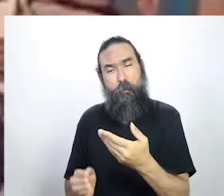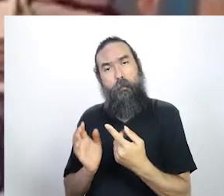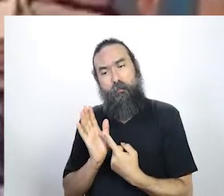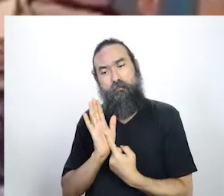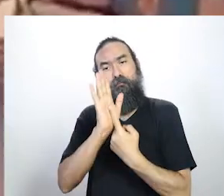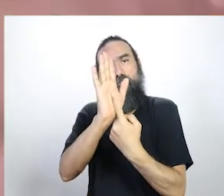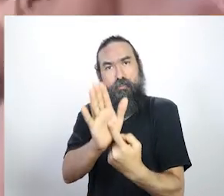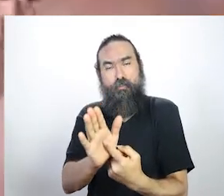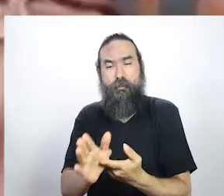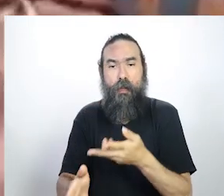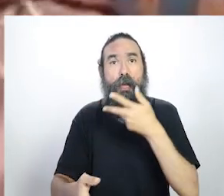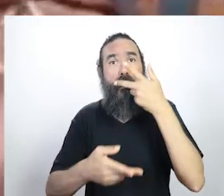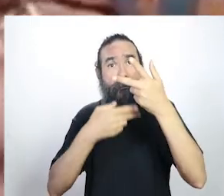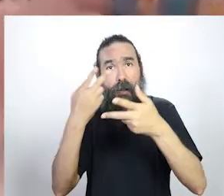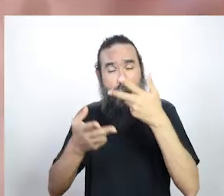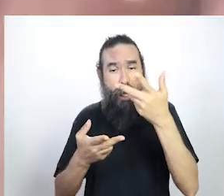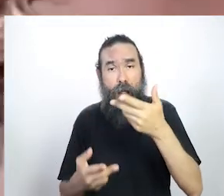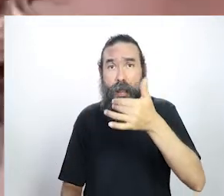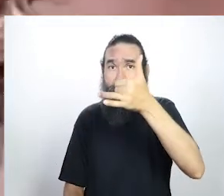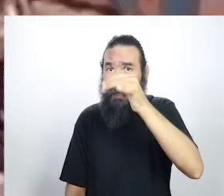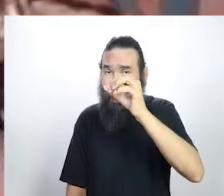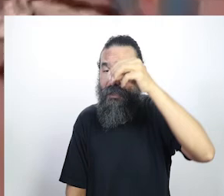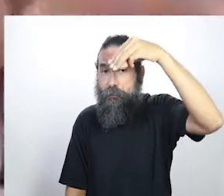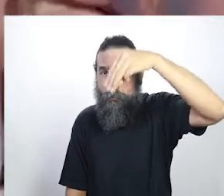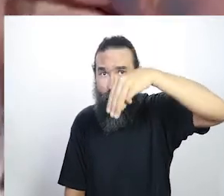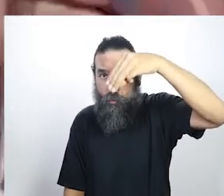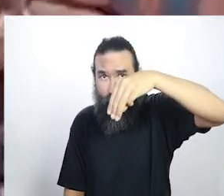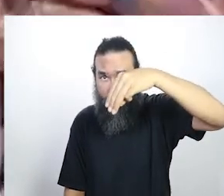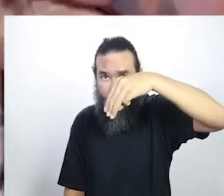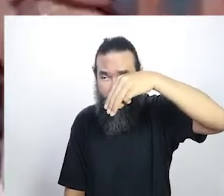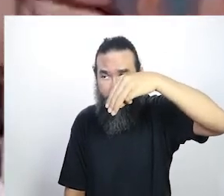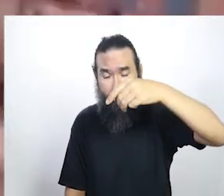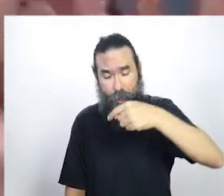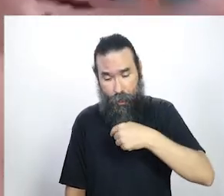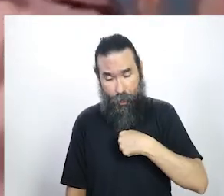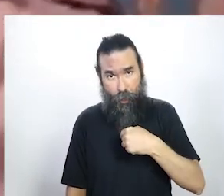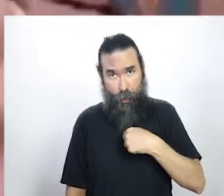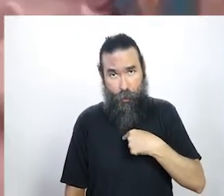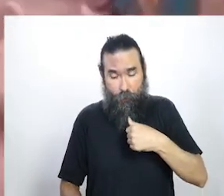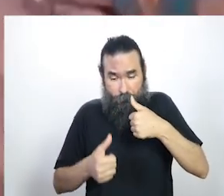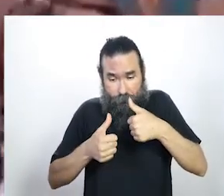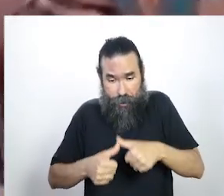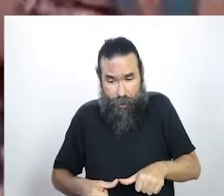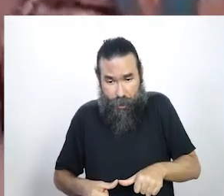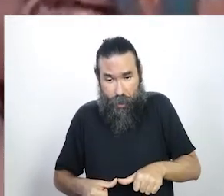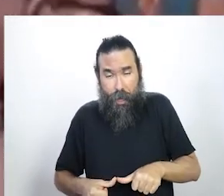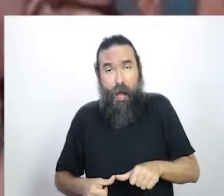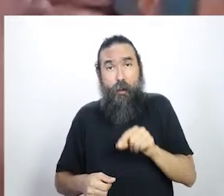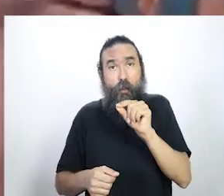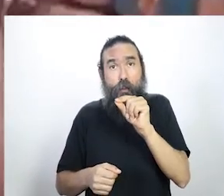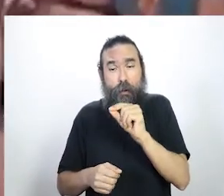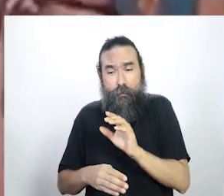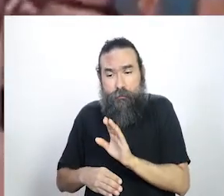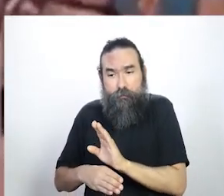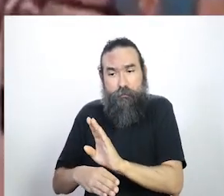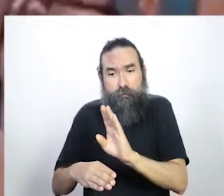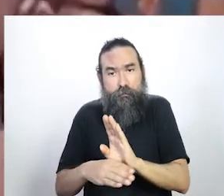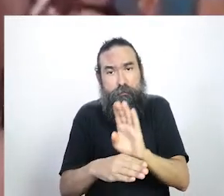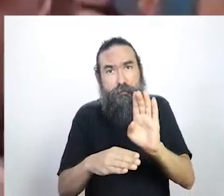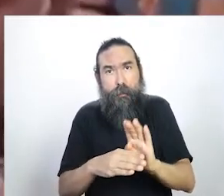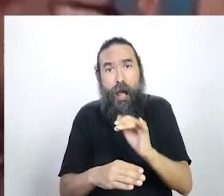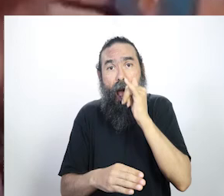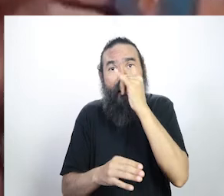10 minutos para falar. Eu vou ficar aqui também nesse negócio de dizer, olha, falta 5, falta